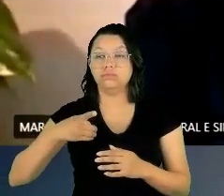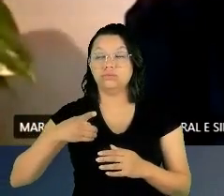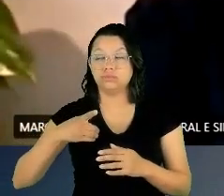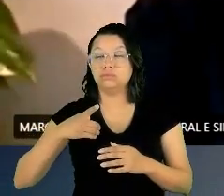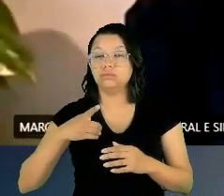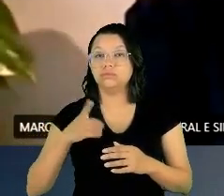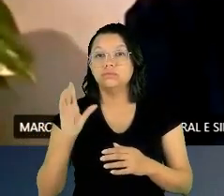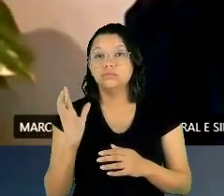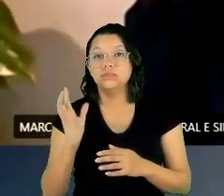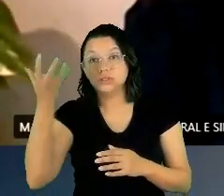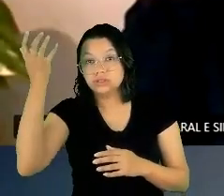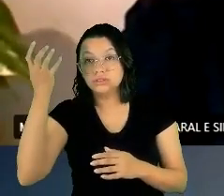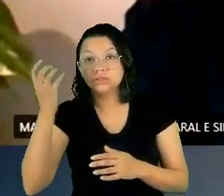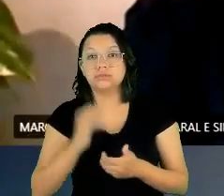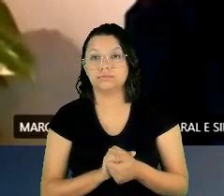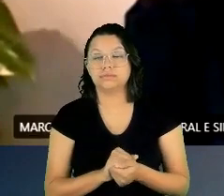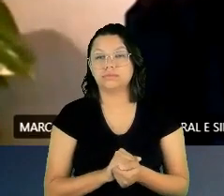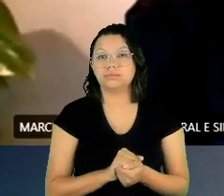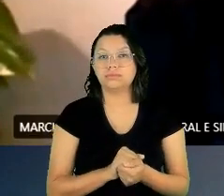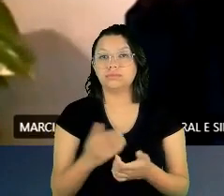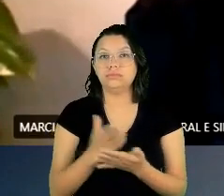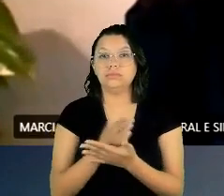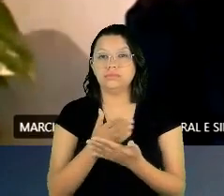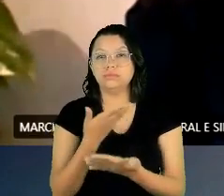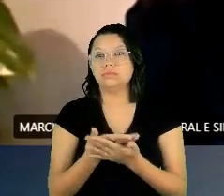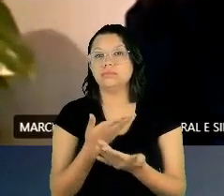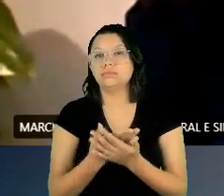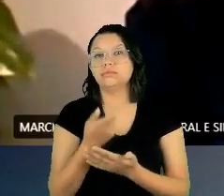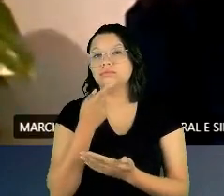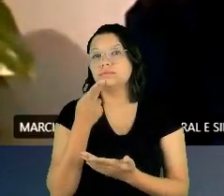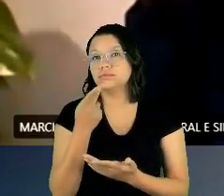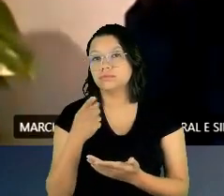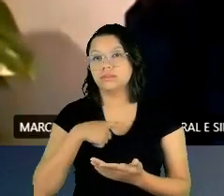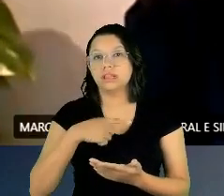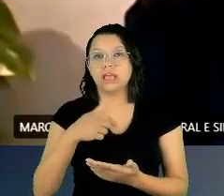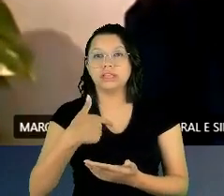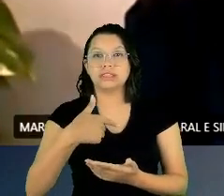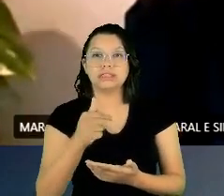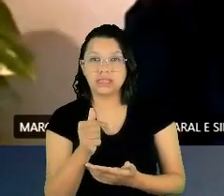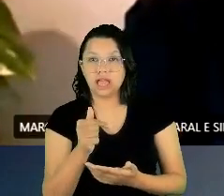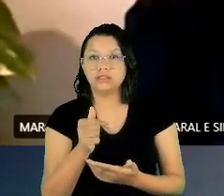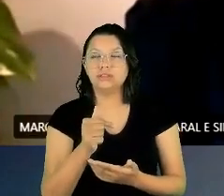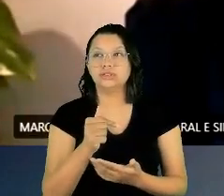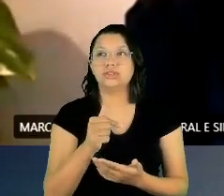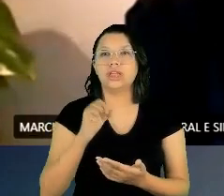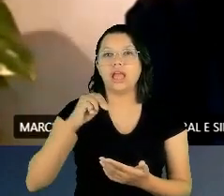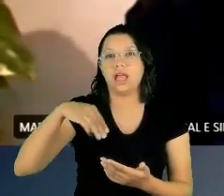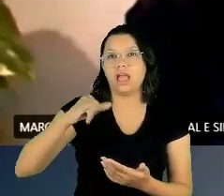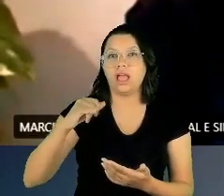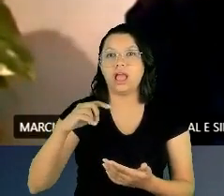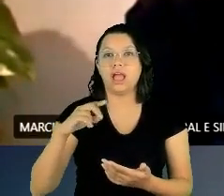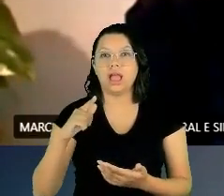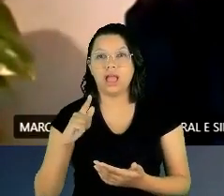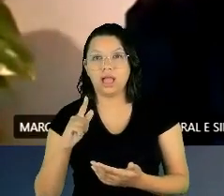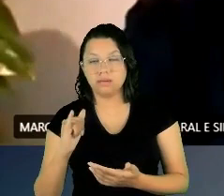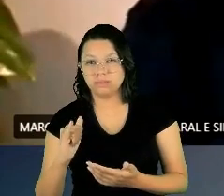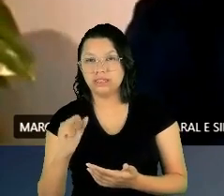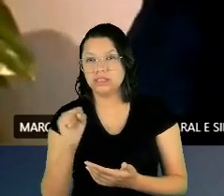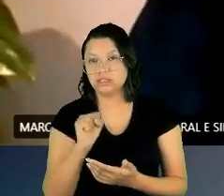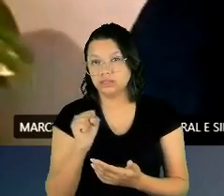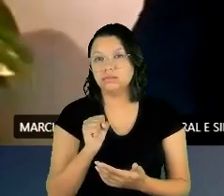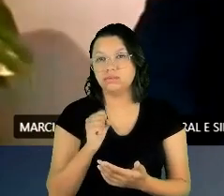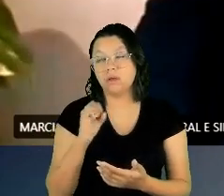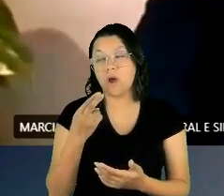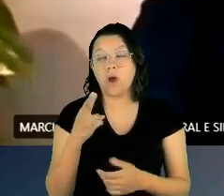de apertar o botão com a decisão, com a sua escolha. Então, alguns estudos falando aí que tem uns 17 milissegundos, a um